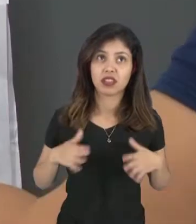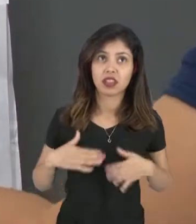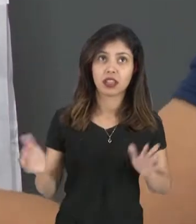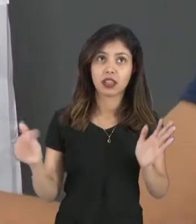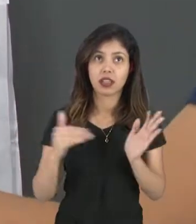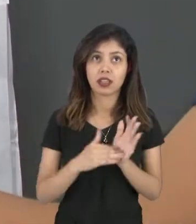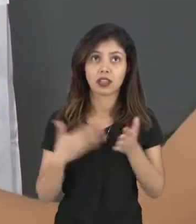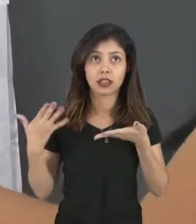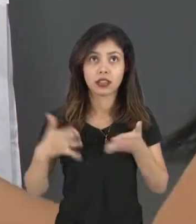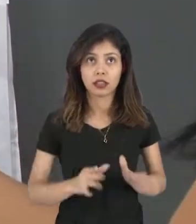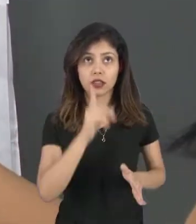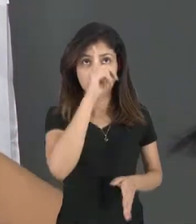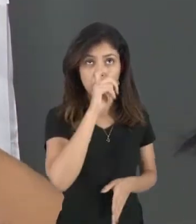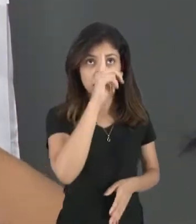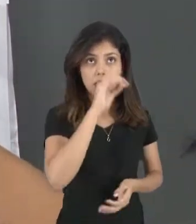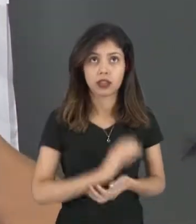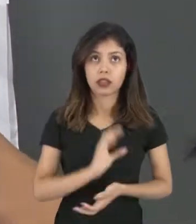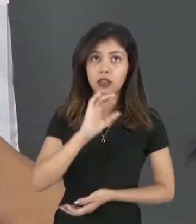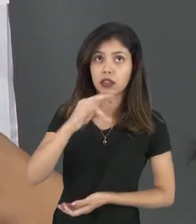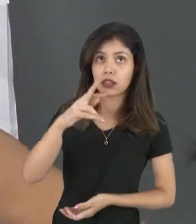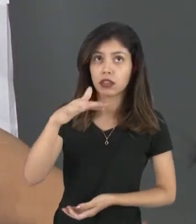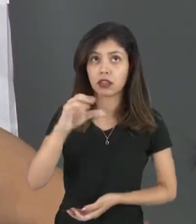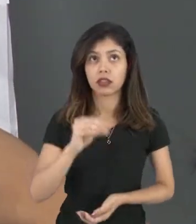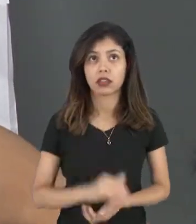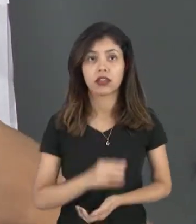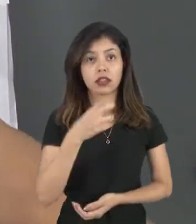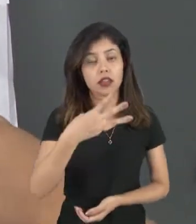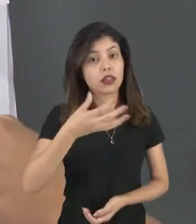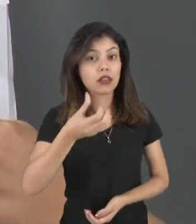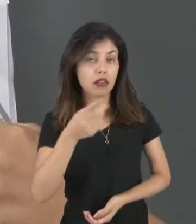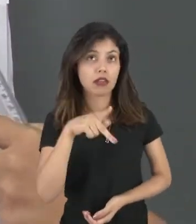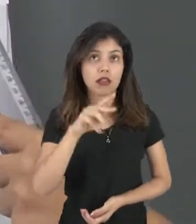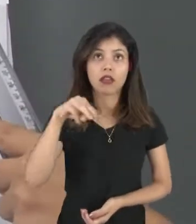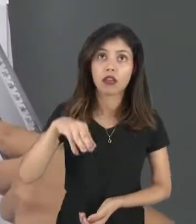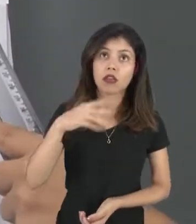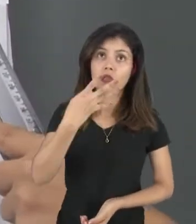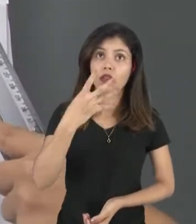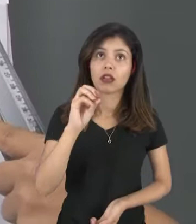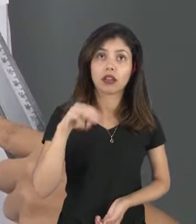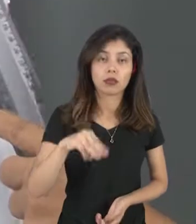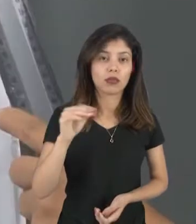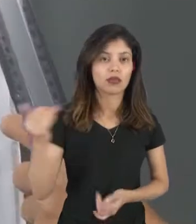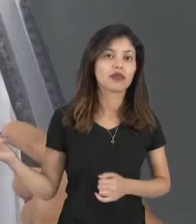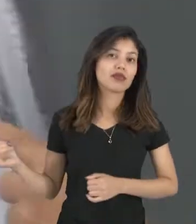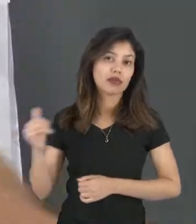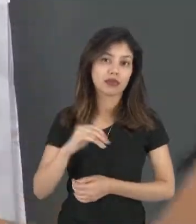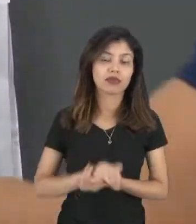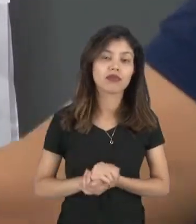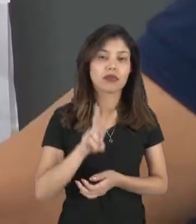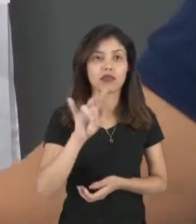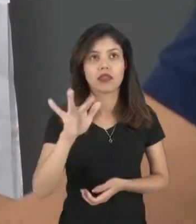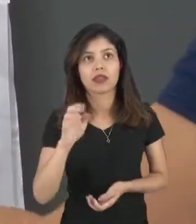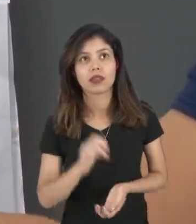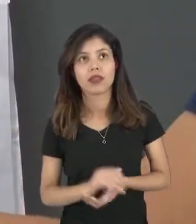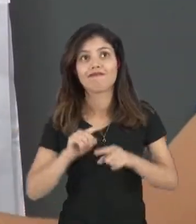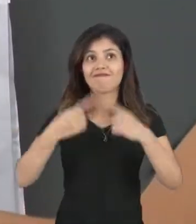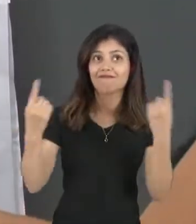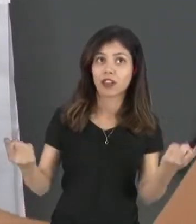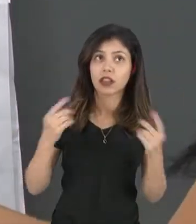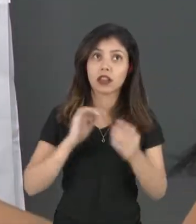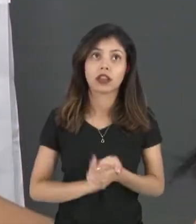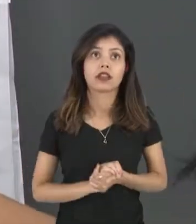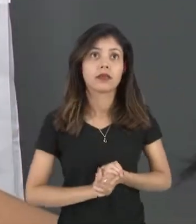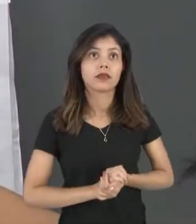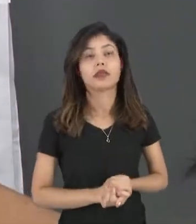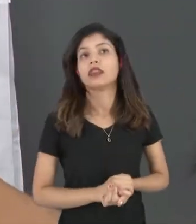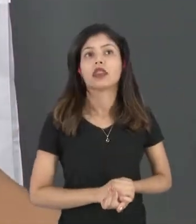enquanto chegassem ao hospital em Campina Grande, 36 quilômetros, 40 minutos de viagem. Porém, em época de campanha